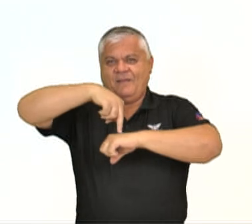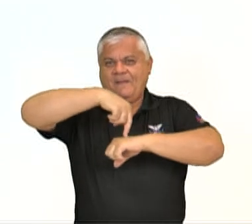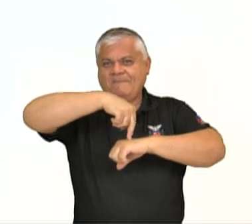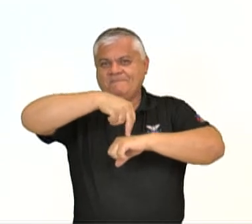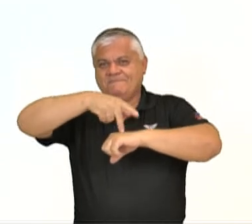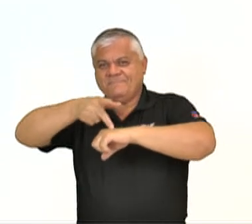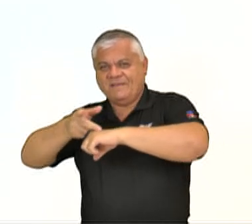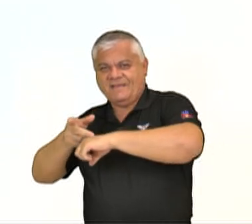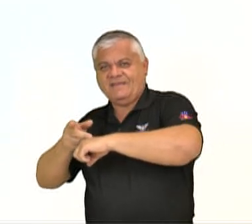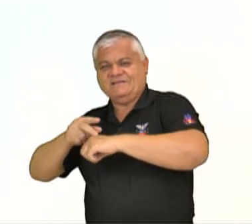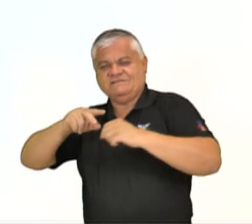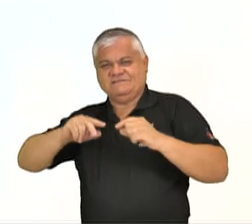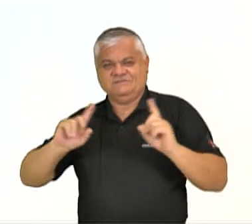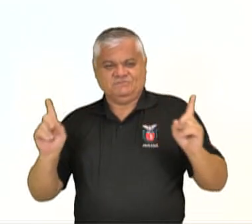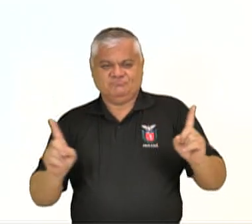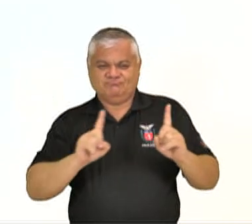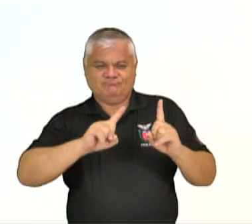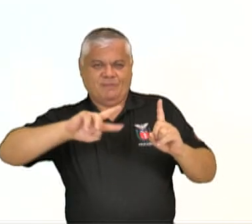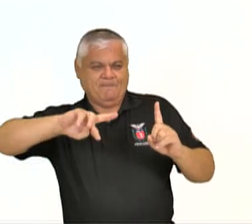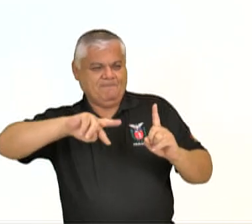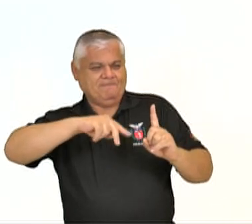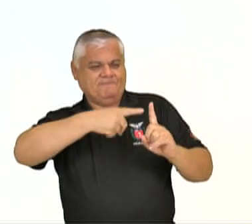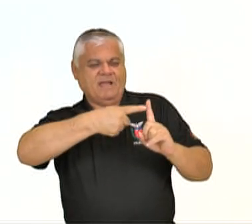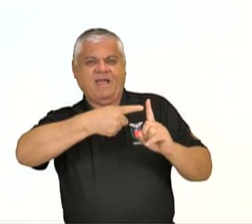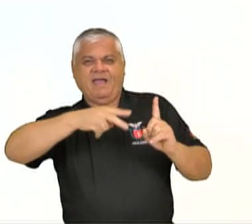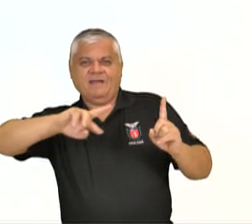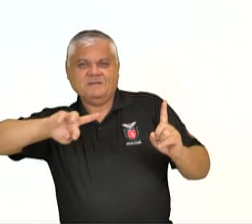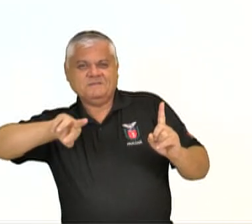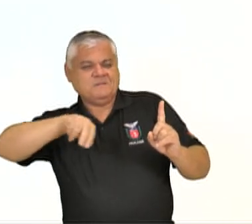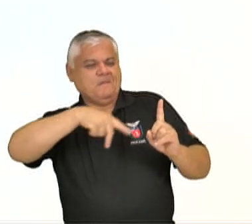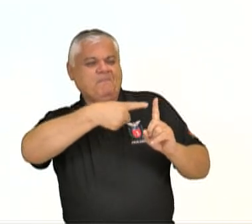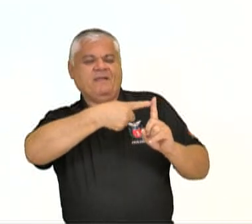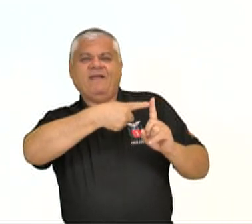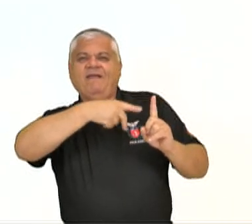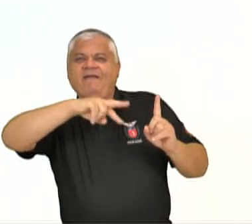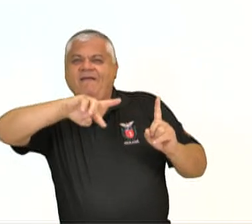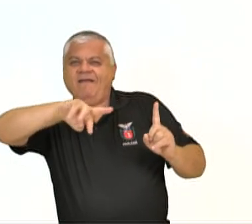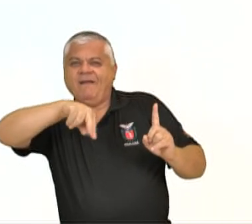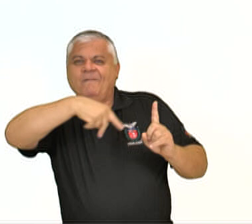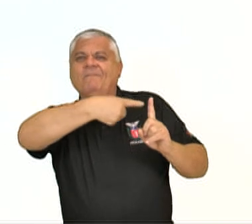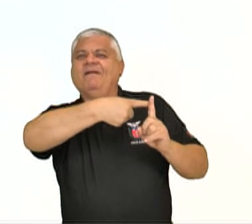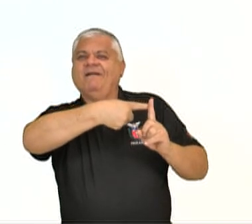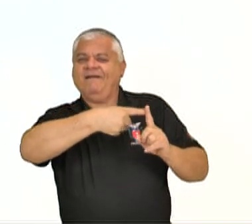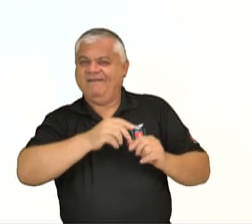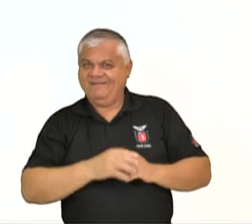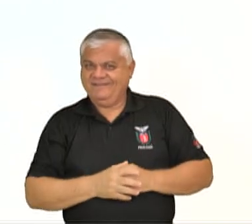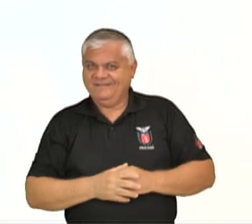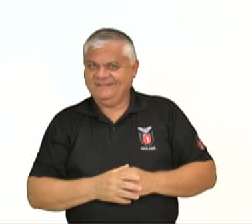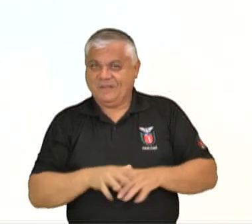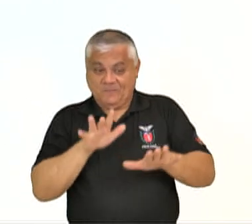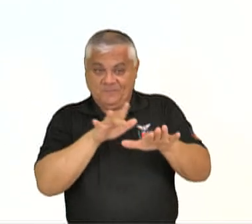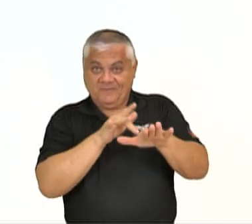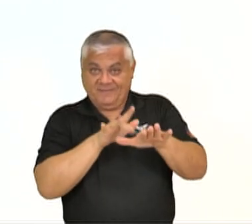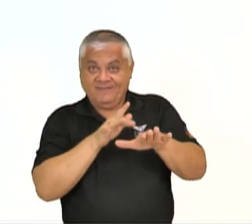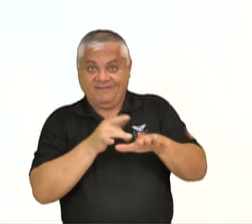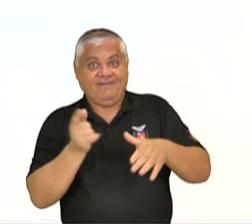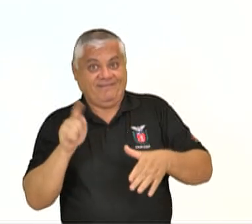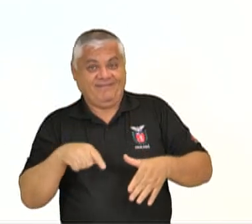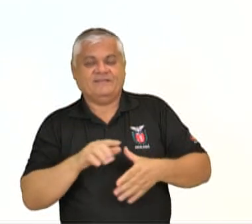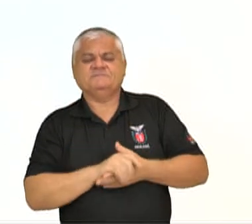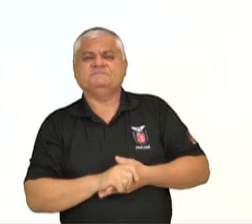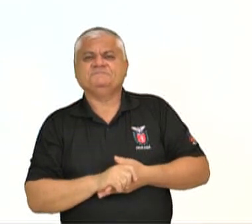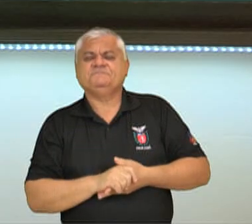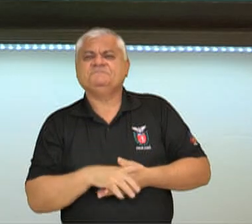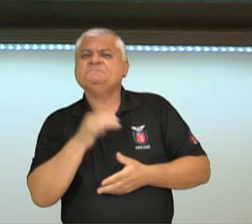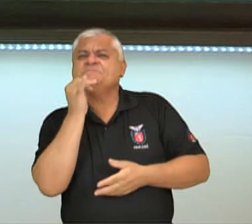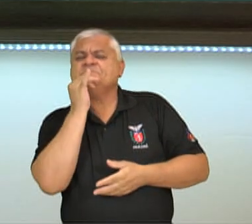atingindo o adversário com a parte lateral externa do pé. Uma coisa que eu quero comentar aqui com vocês,